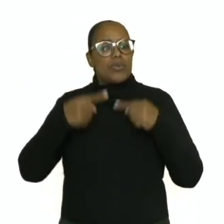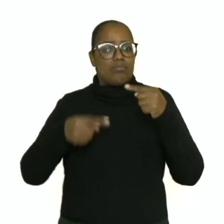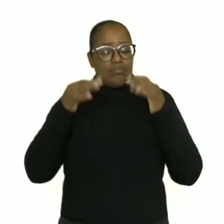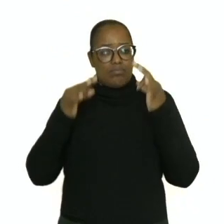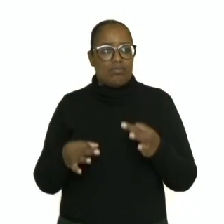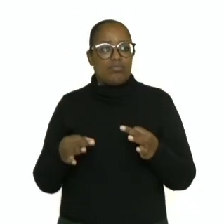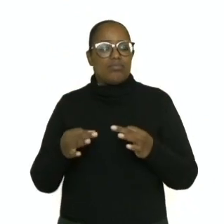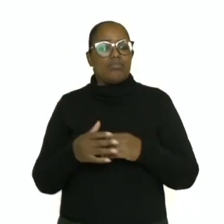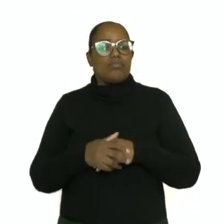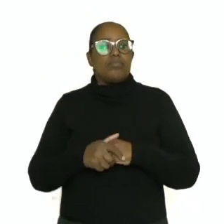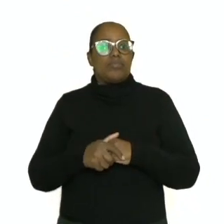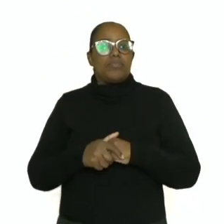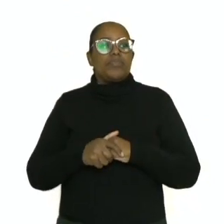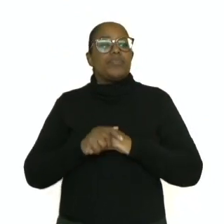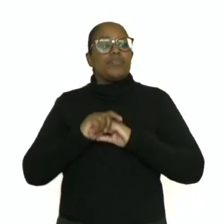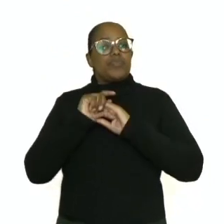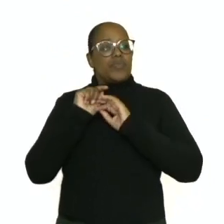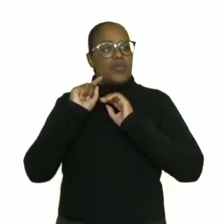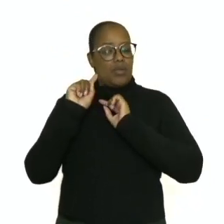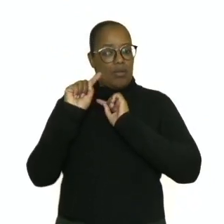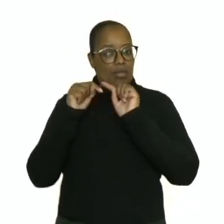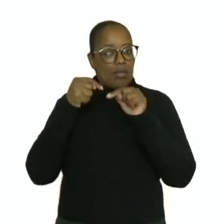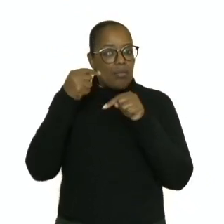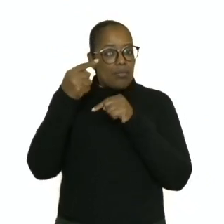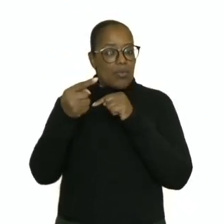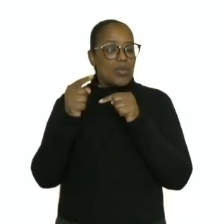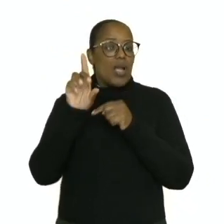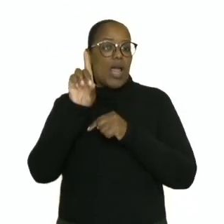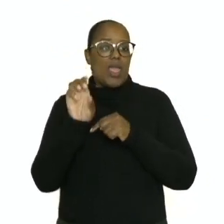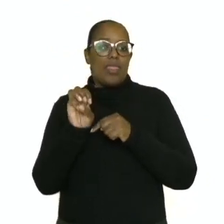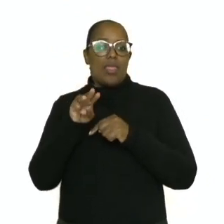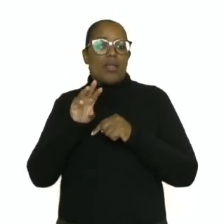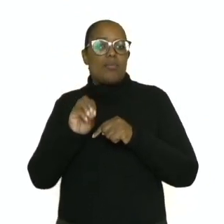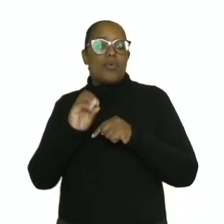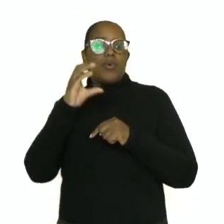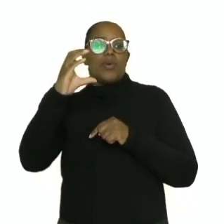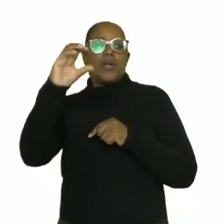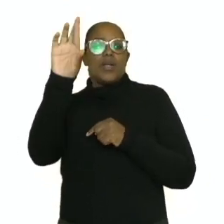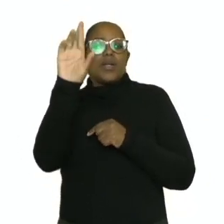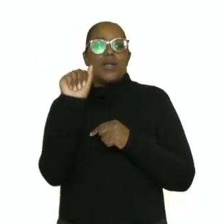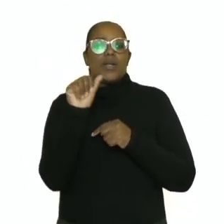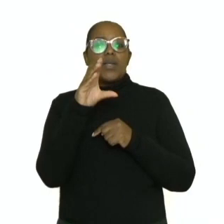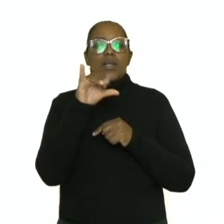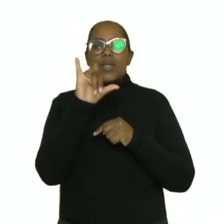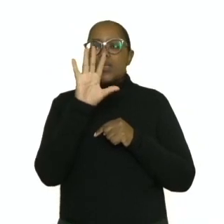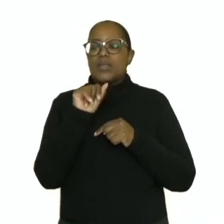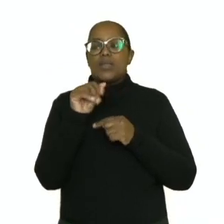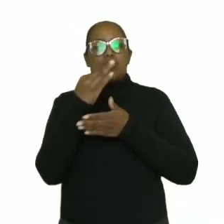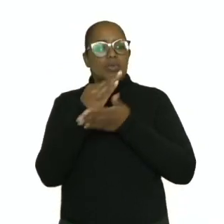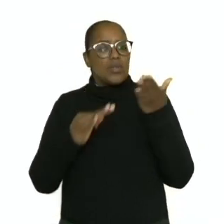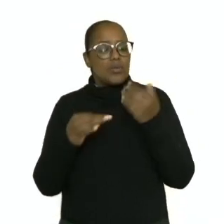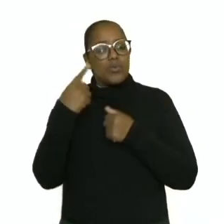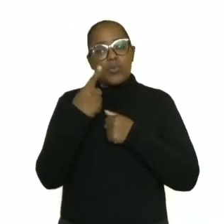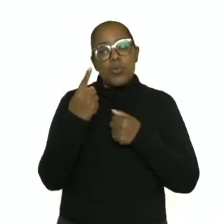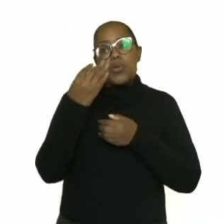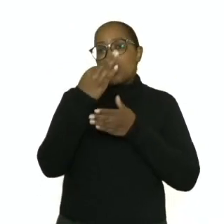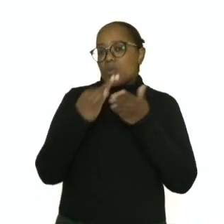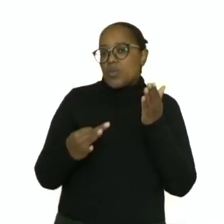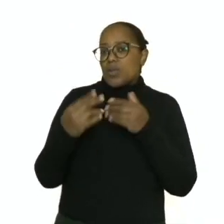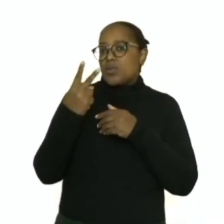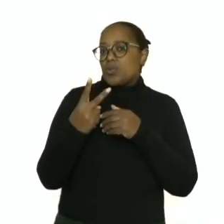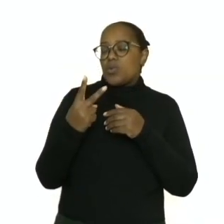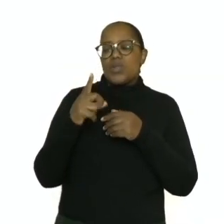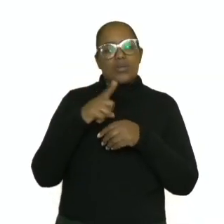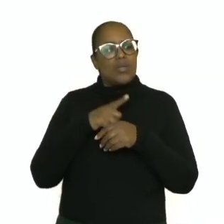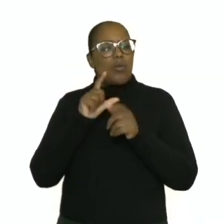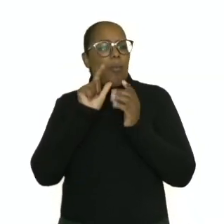E aí, então, a perspectiva de democracia do texto 1 e os meios de comunicação do texto 2 assumem um papel